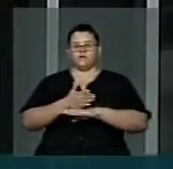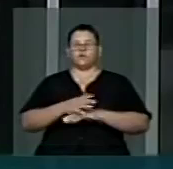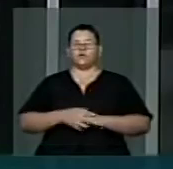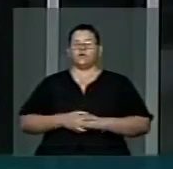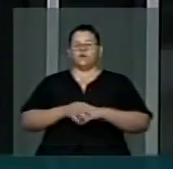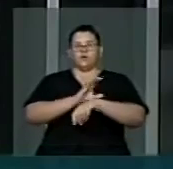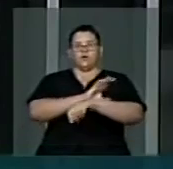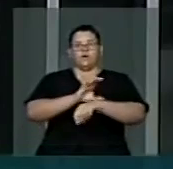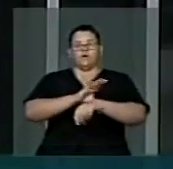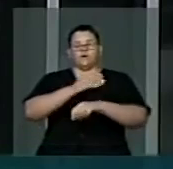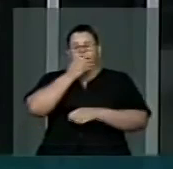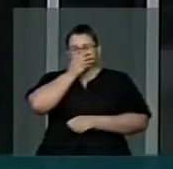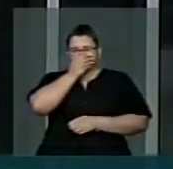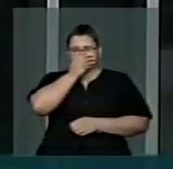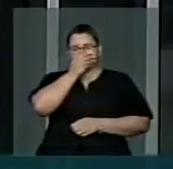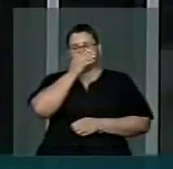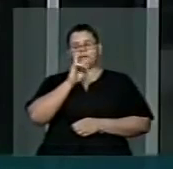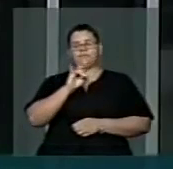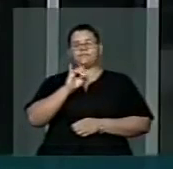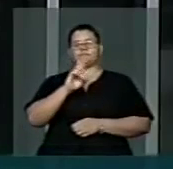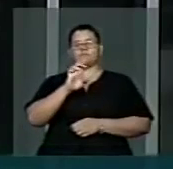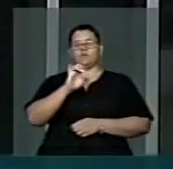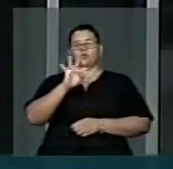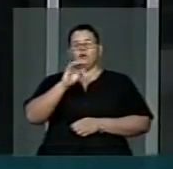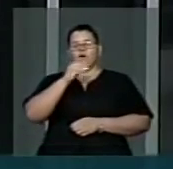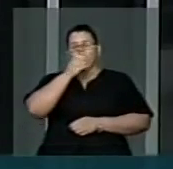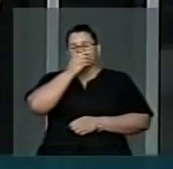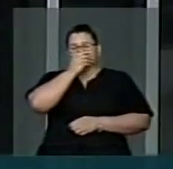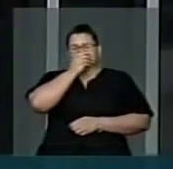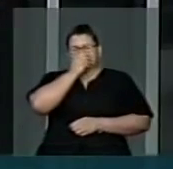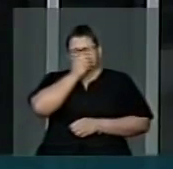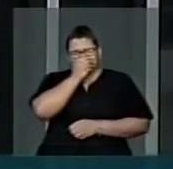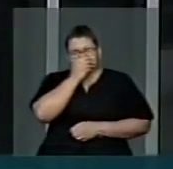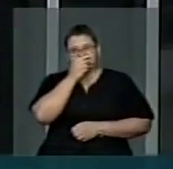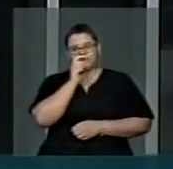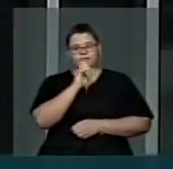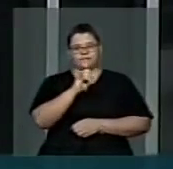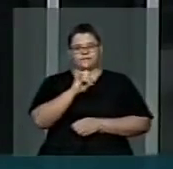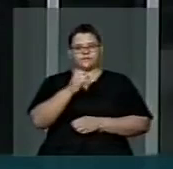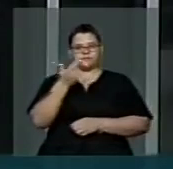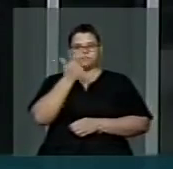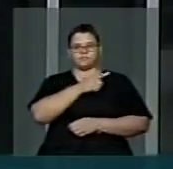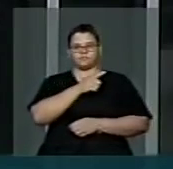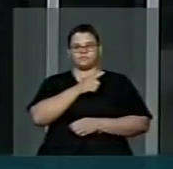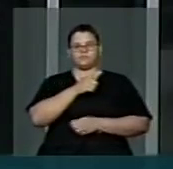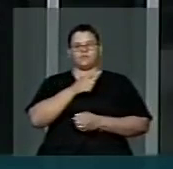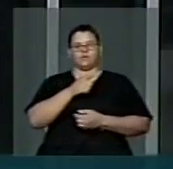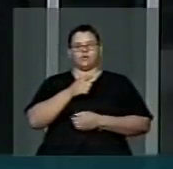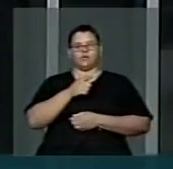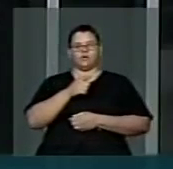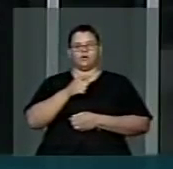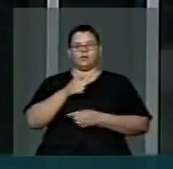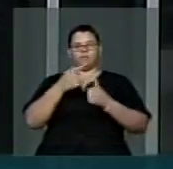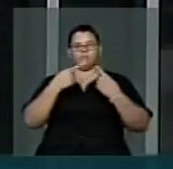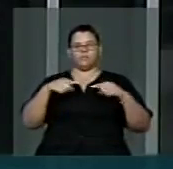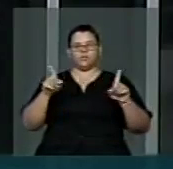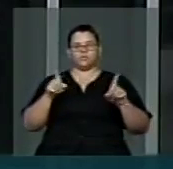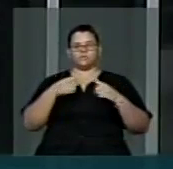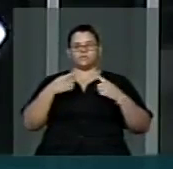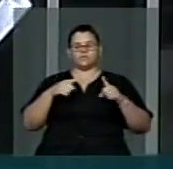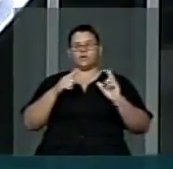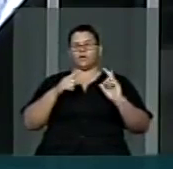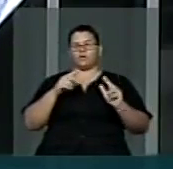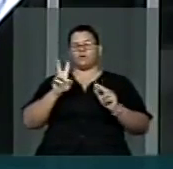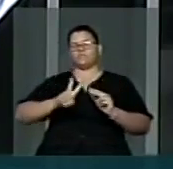aos cursos de direito, se acertassem músicas no programa de rádio, em forma de